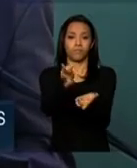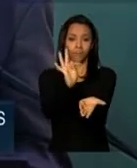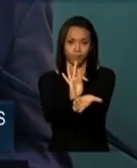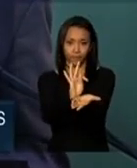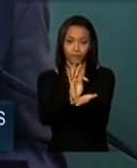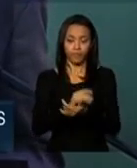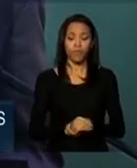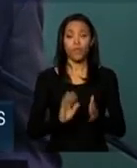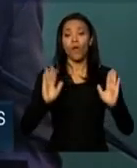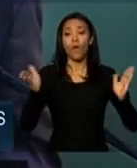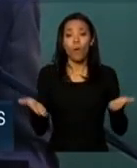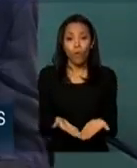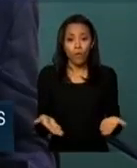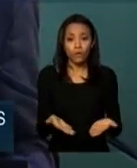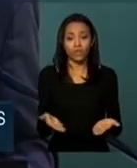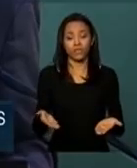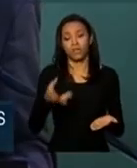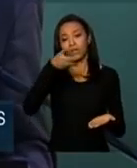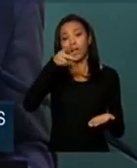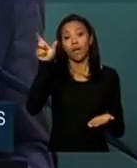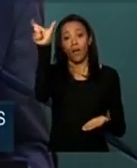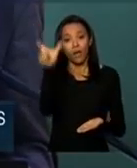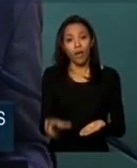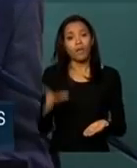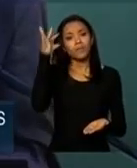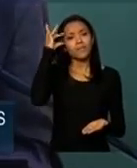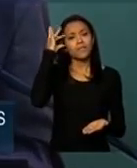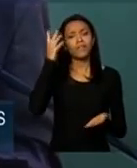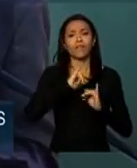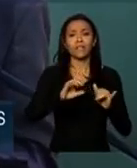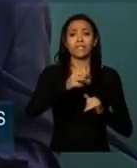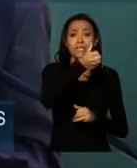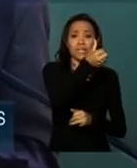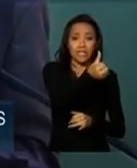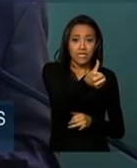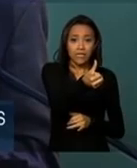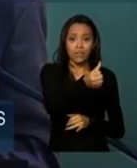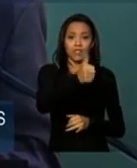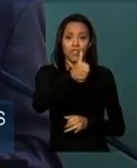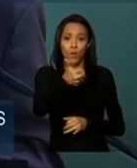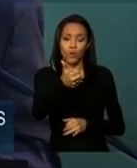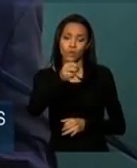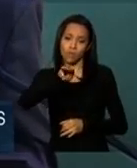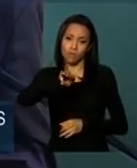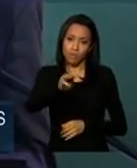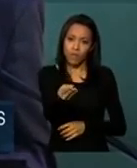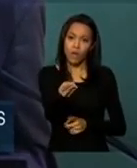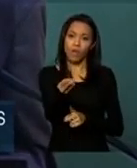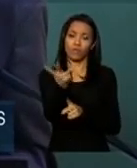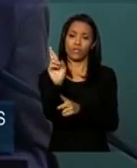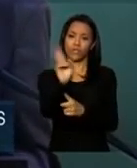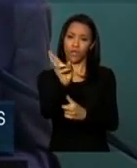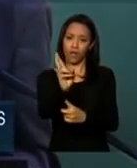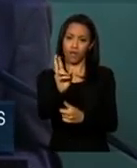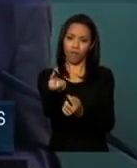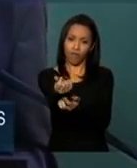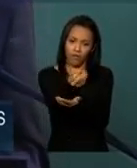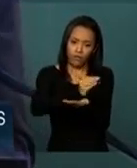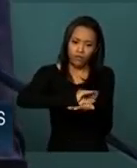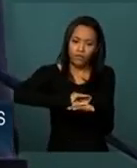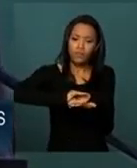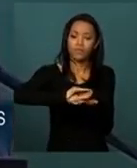a presidenta está anunciando 611 milhões de reais para investimento